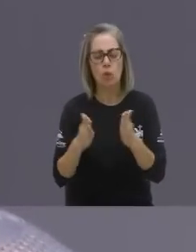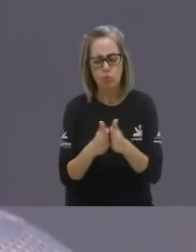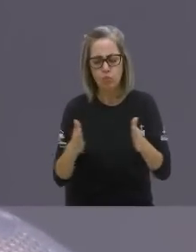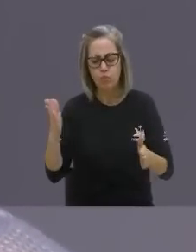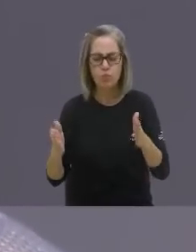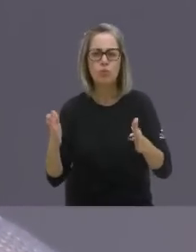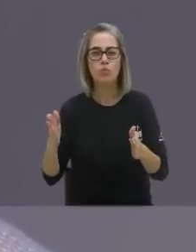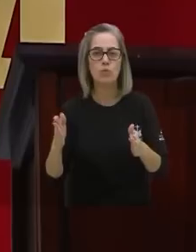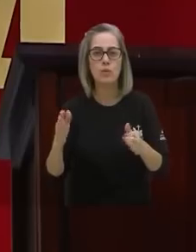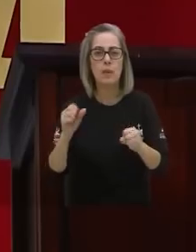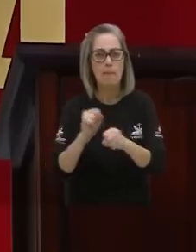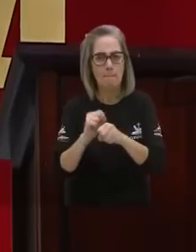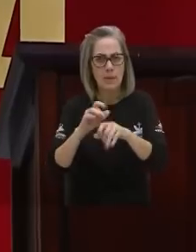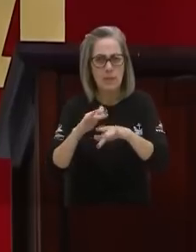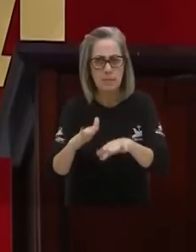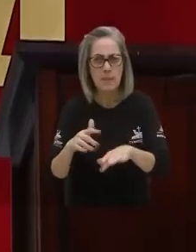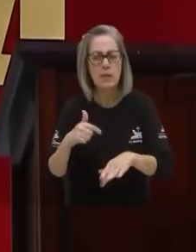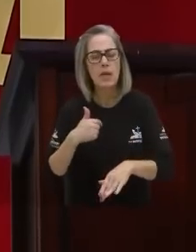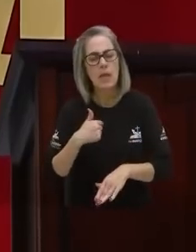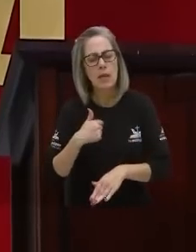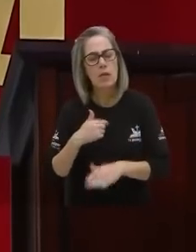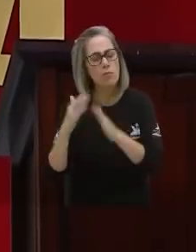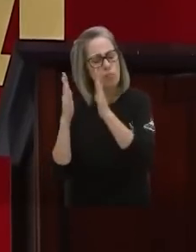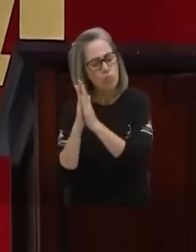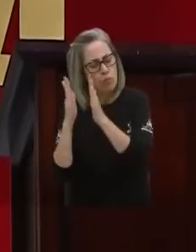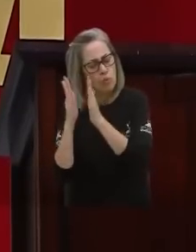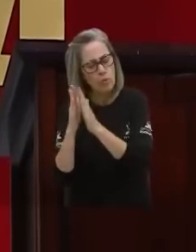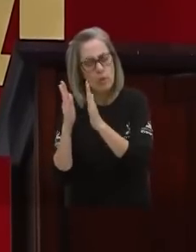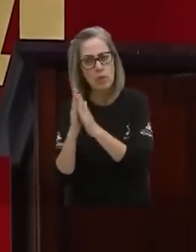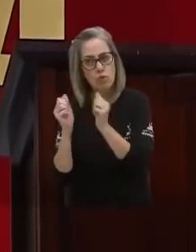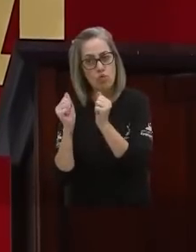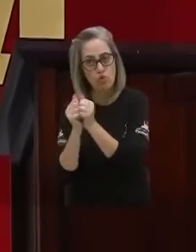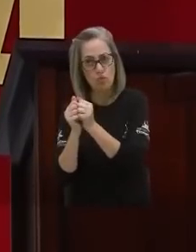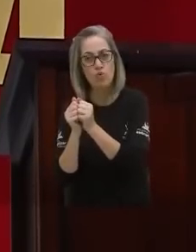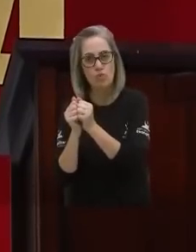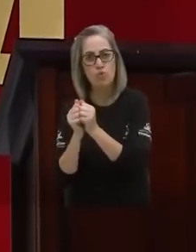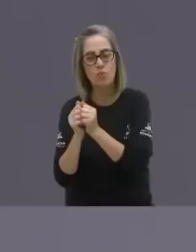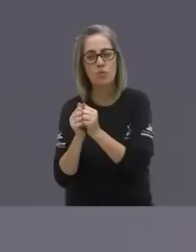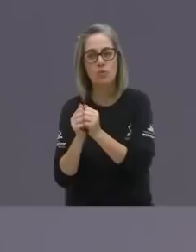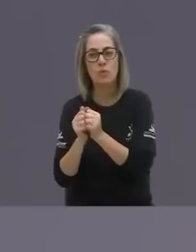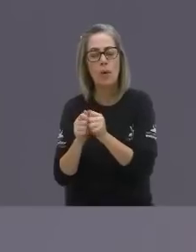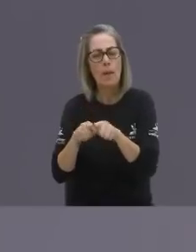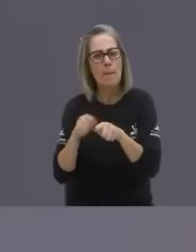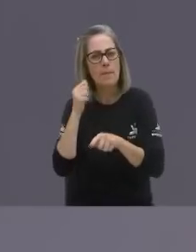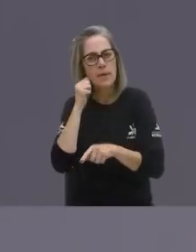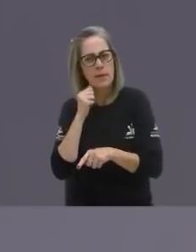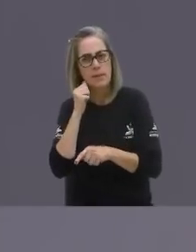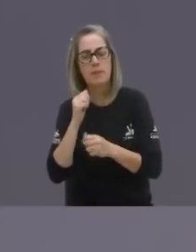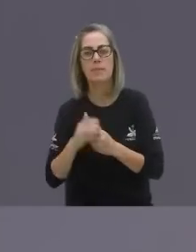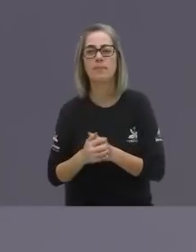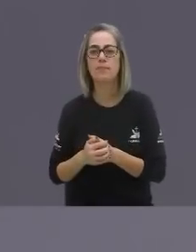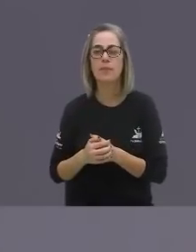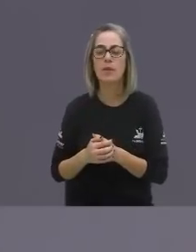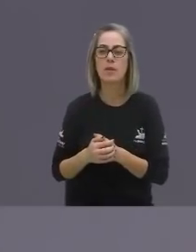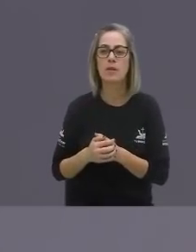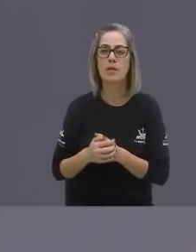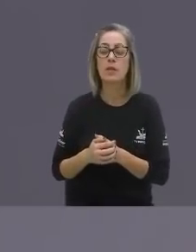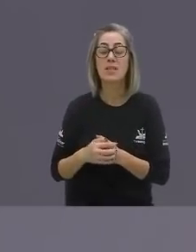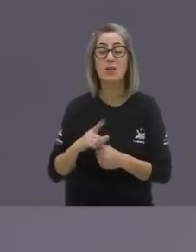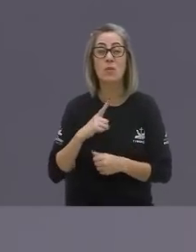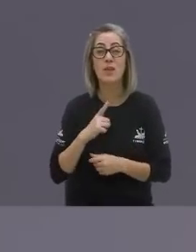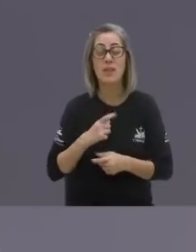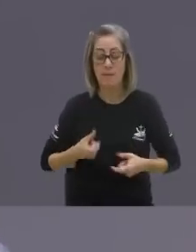as orações dele. E eu comecei a ouvir com ela e ficar mais firme na oração. E ela, de repente, apareceu nela um